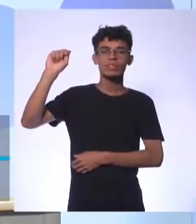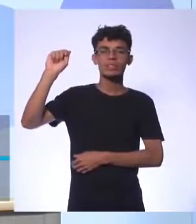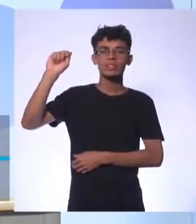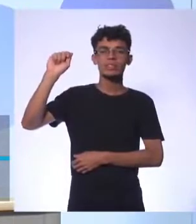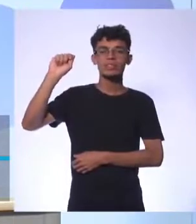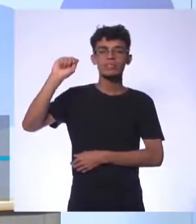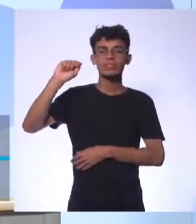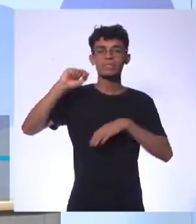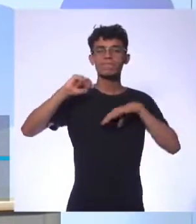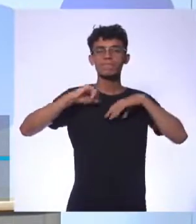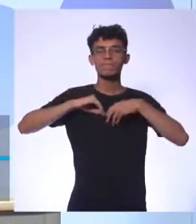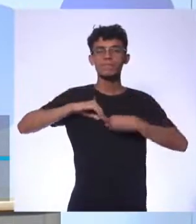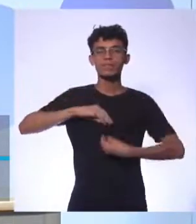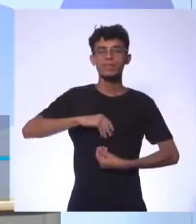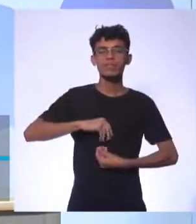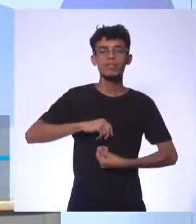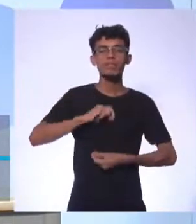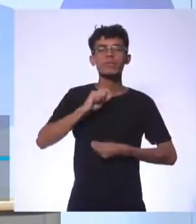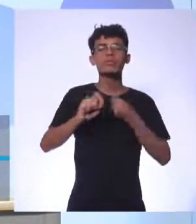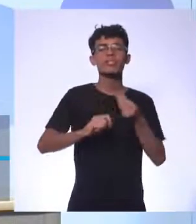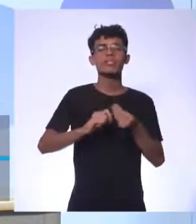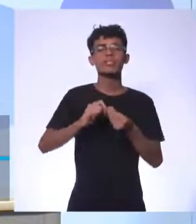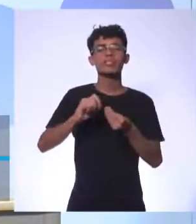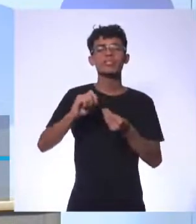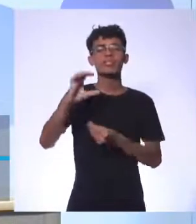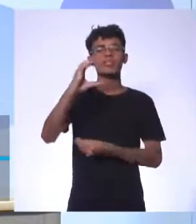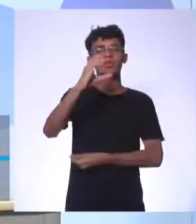de um Cristo europeu.